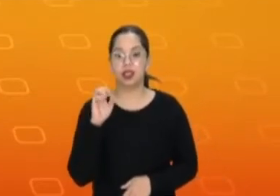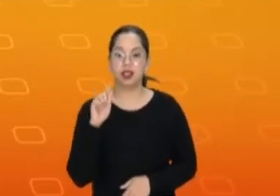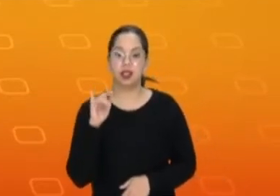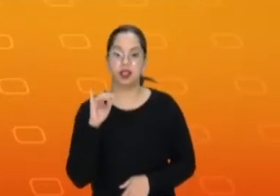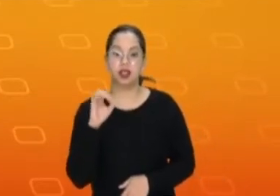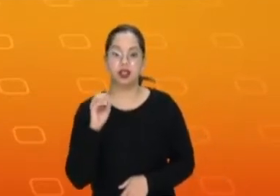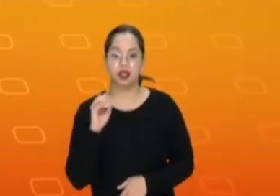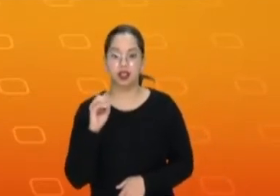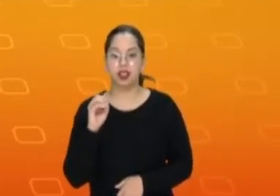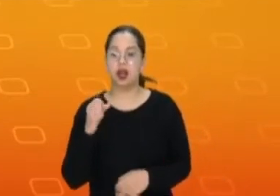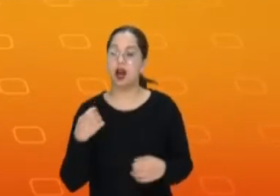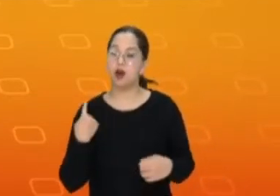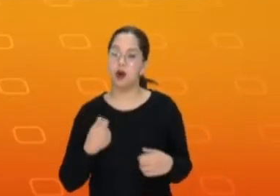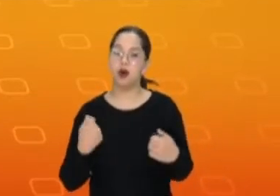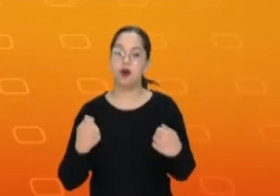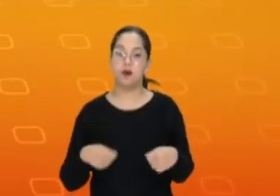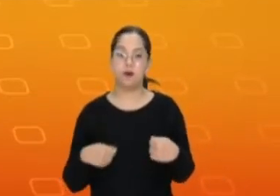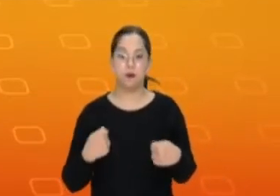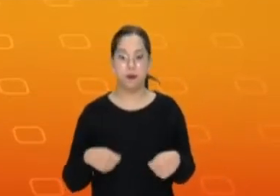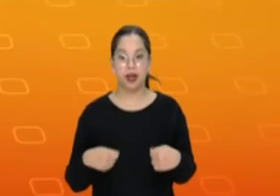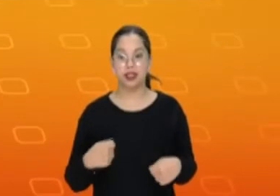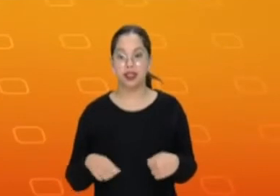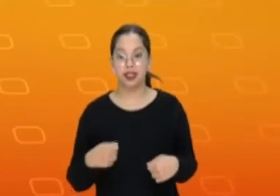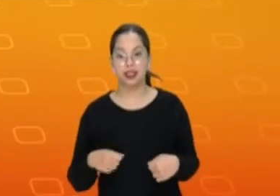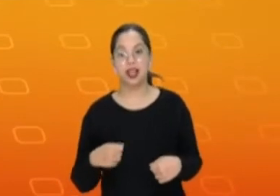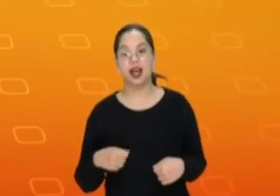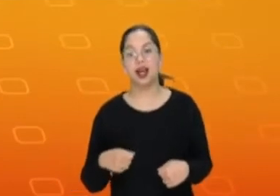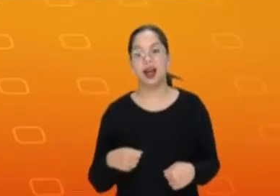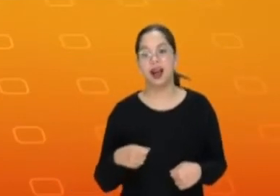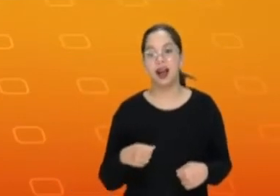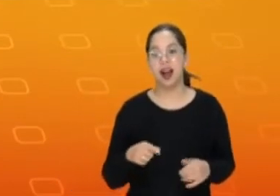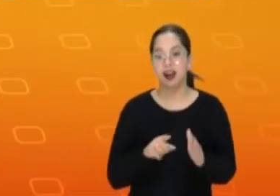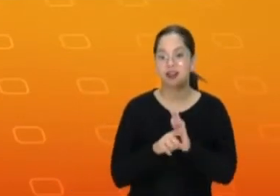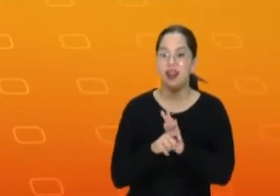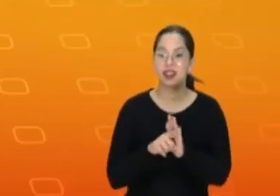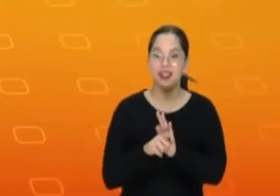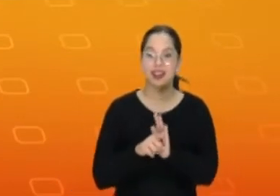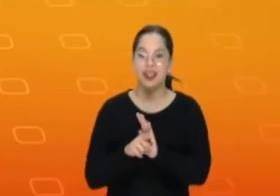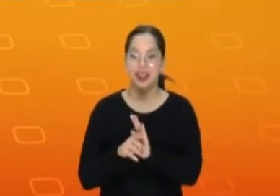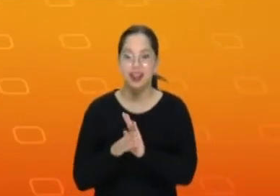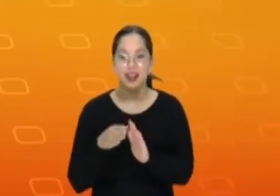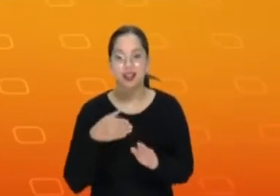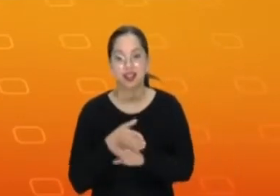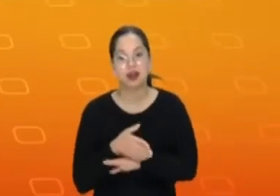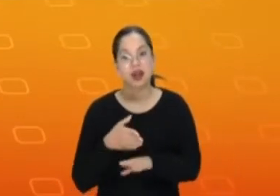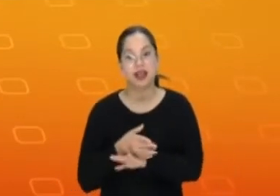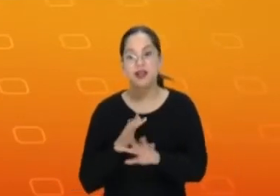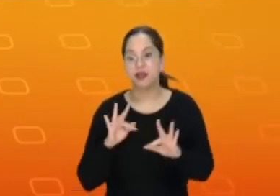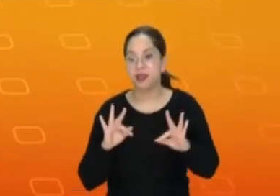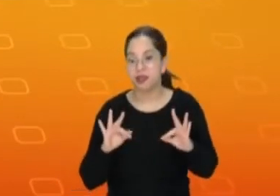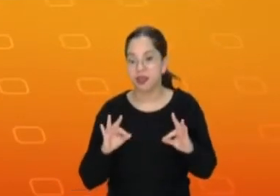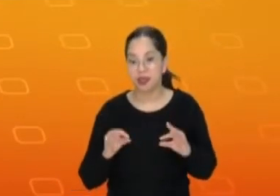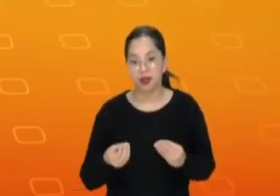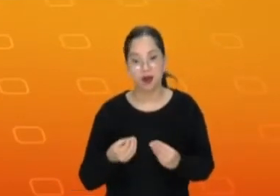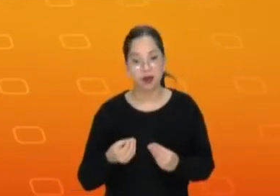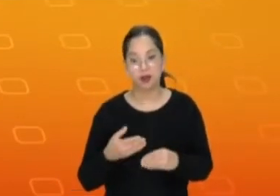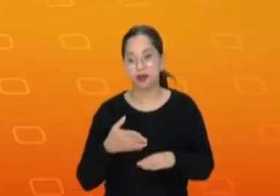precisar fortemente avaliar os processos, né? Avaliar todos os processos do nosso